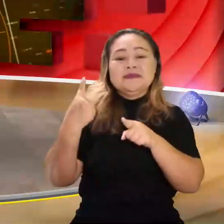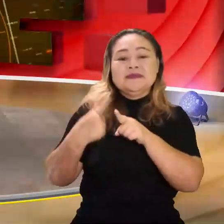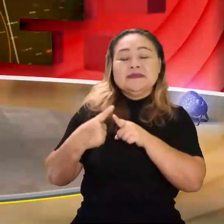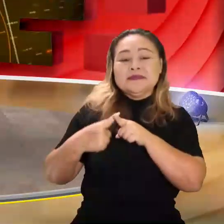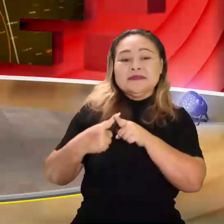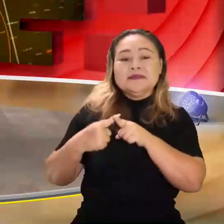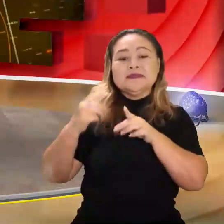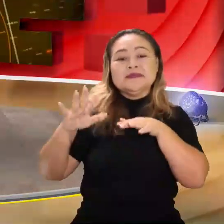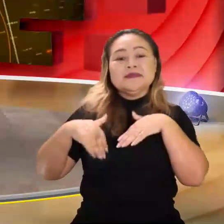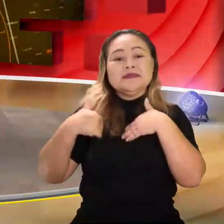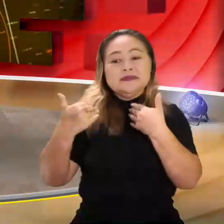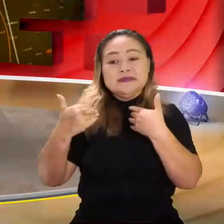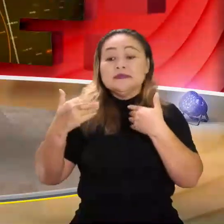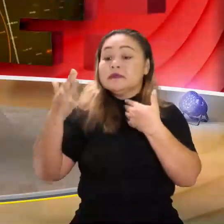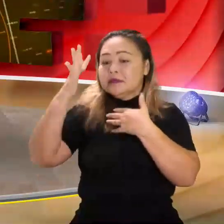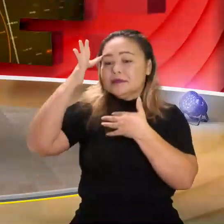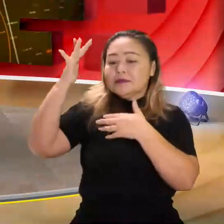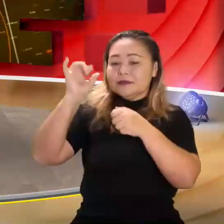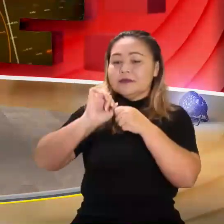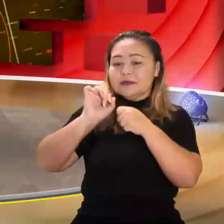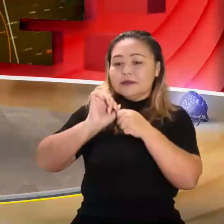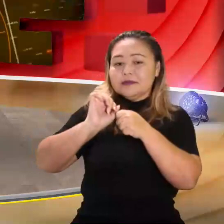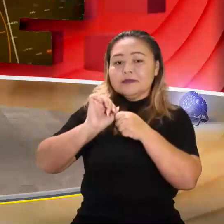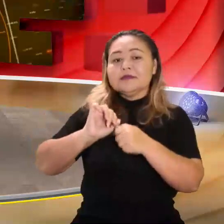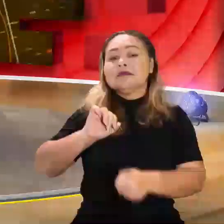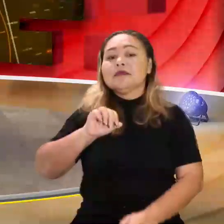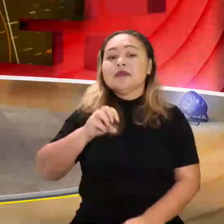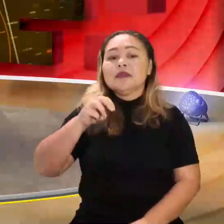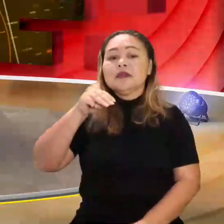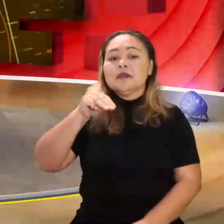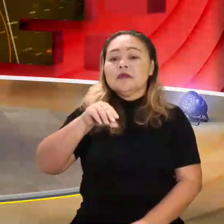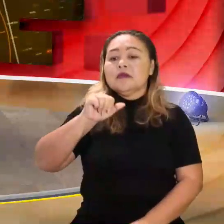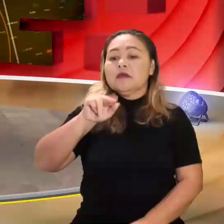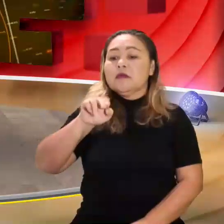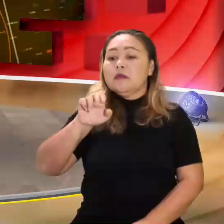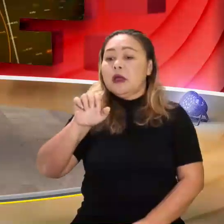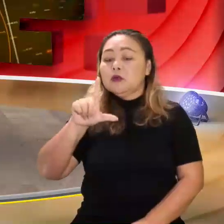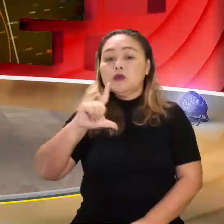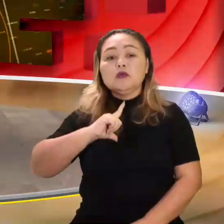falou que quando ele trouxe essa teoria, né, Thomas Malthus,